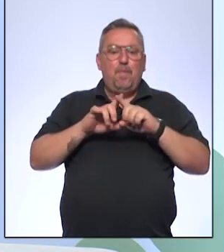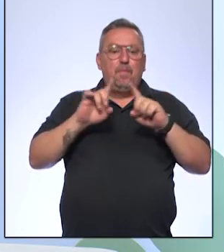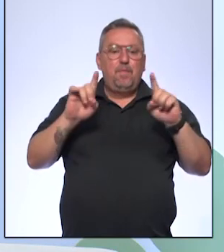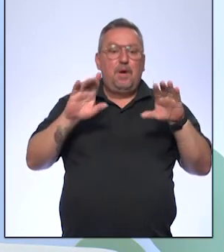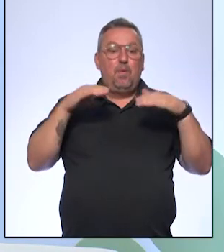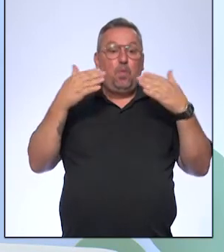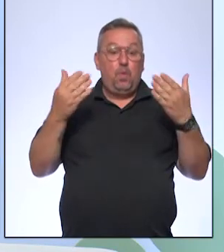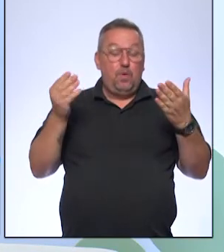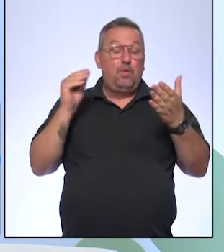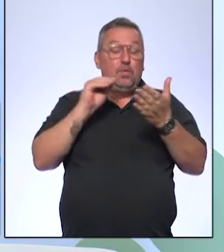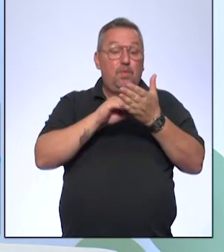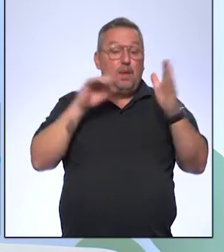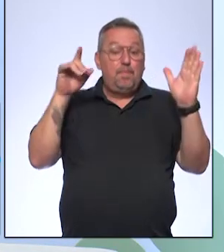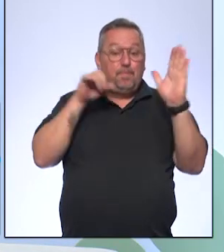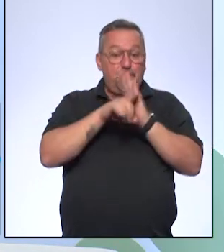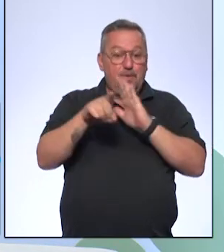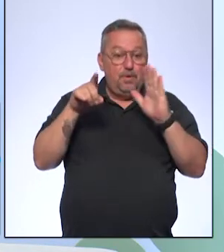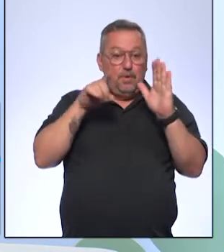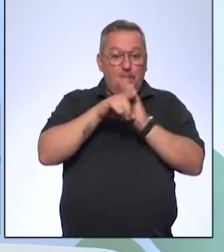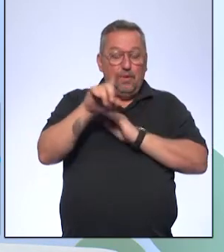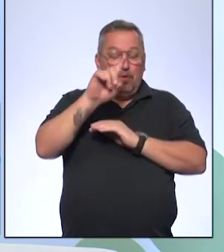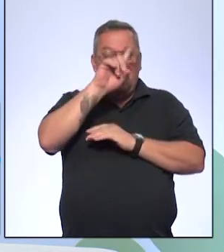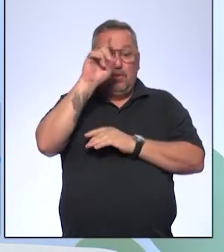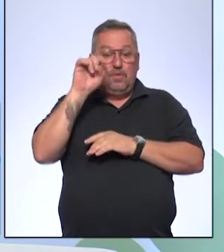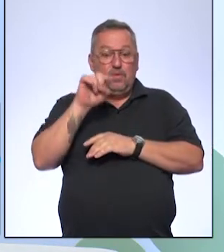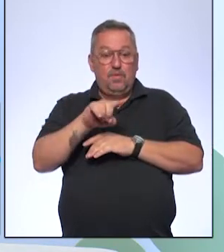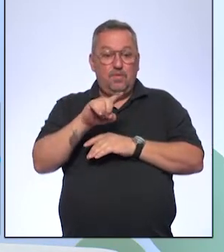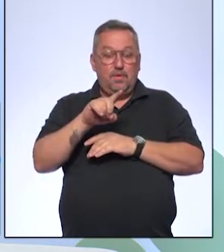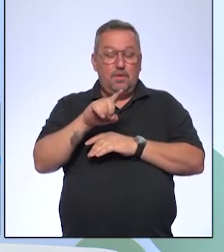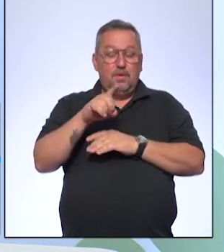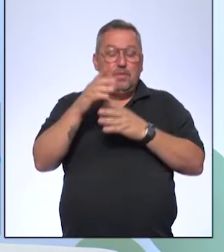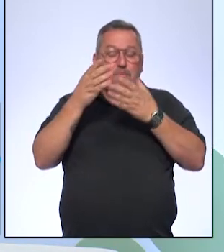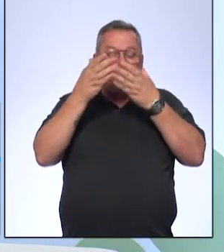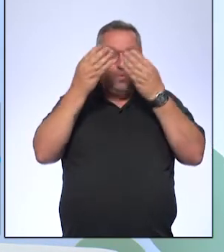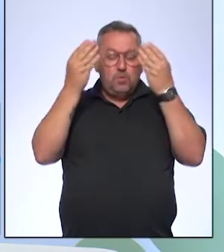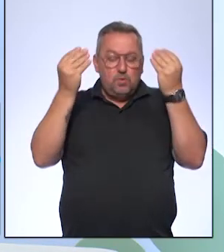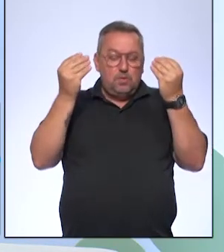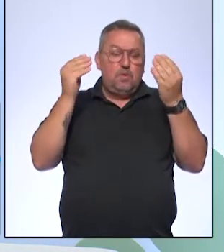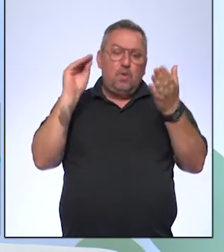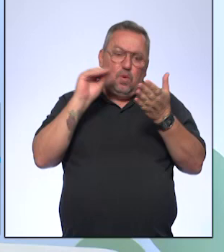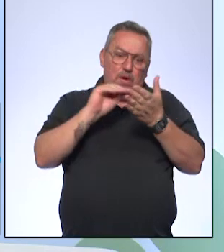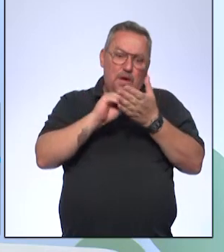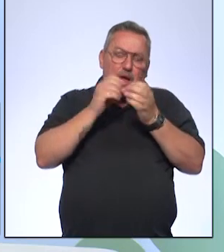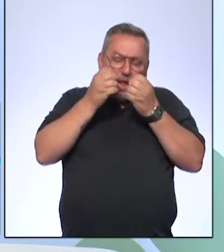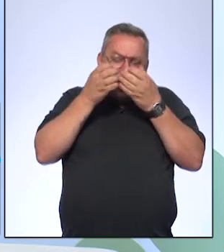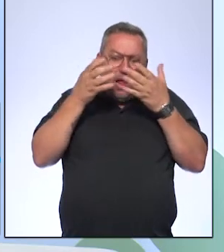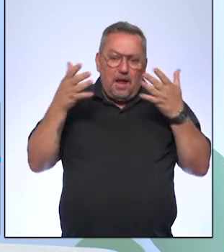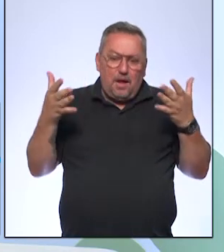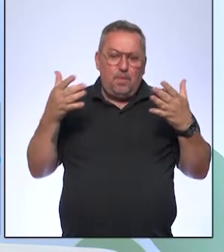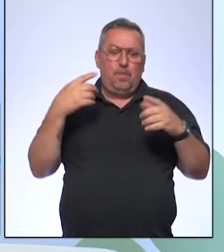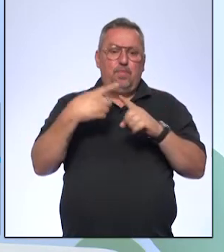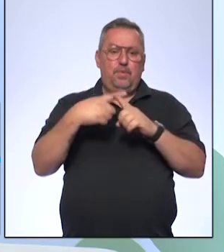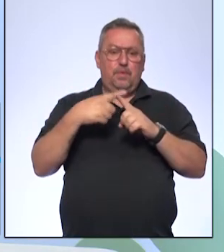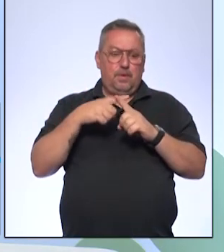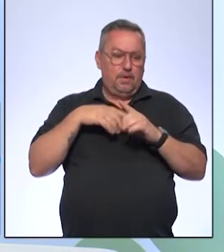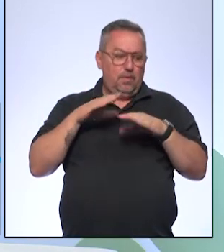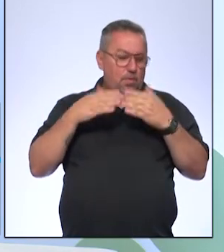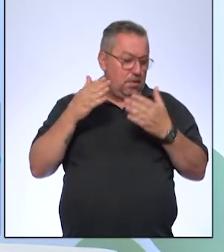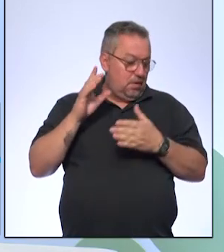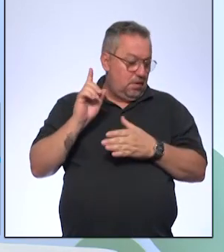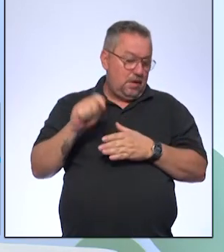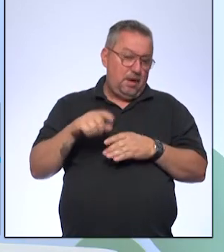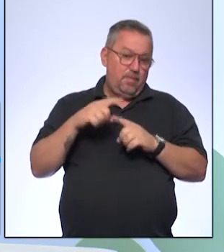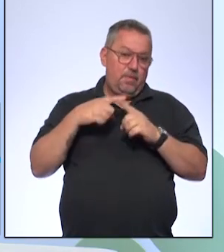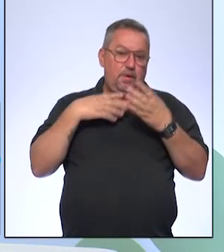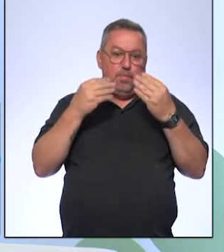quando colocarem as perguntas, né, as dúvidas, não esqueçam de esclarecer qual é a dúvida, que na medida do possível, porque são